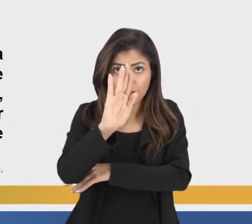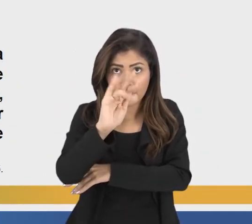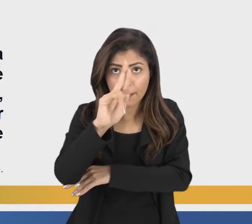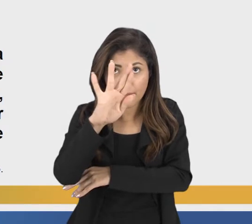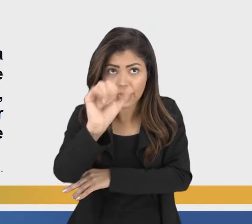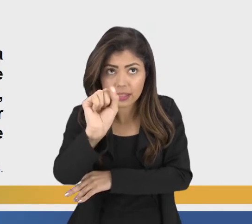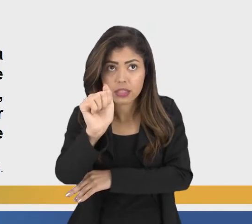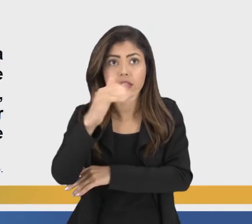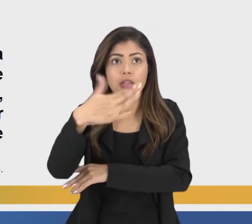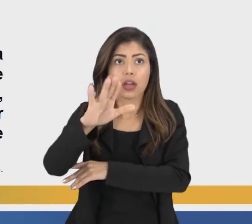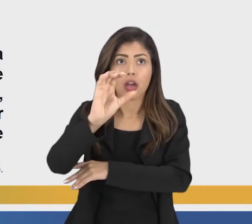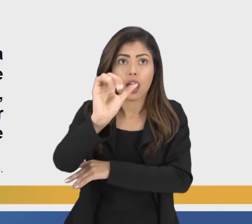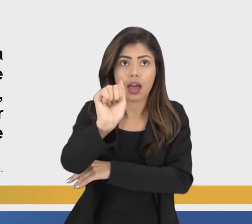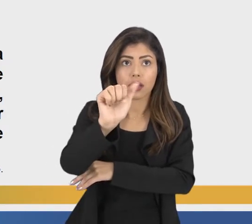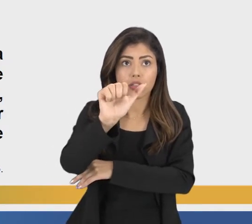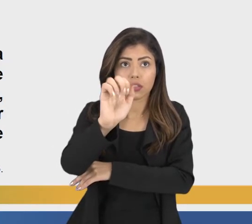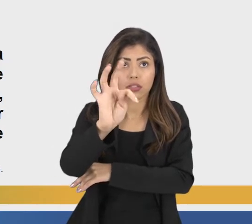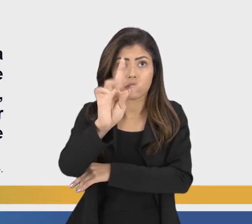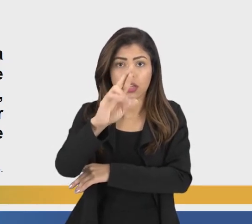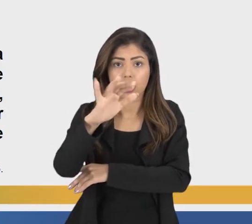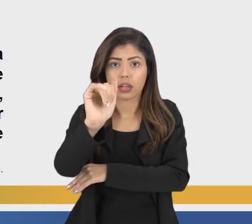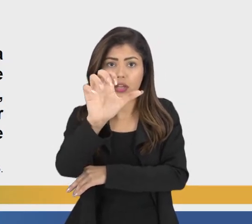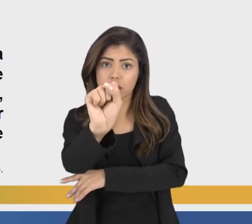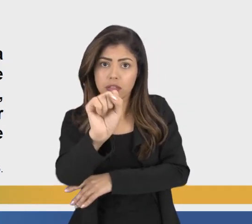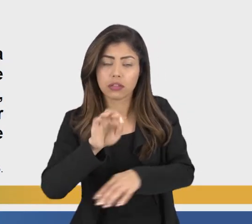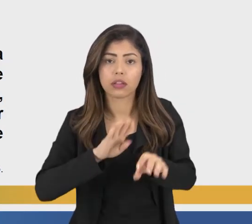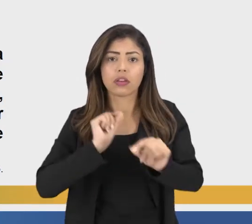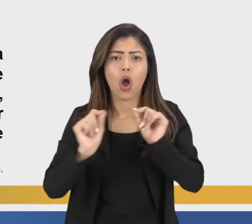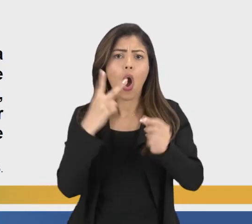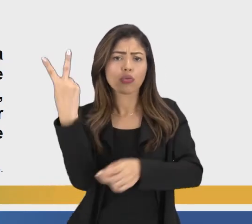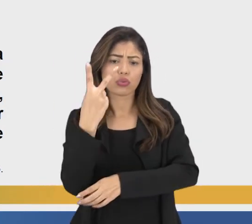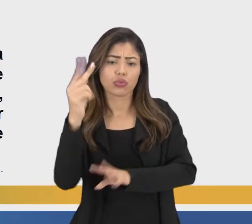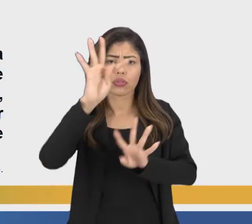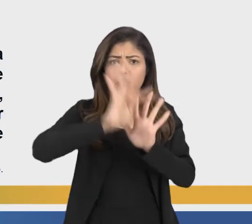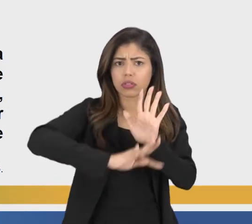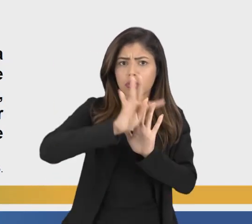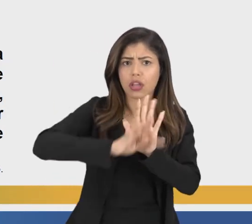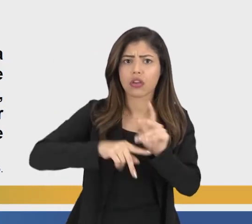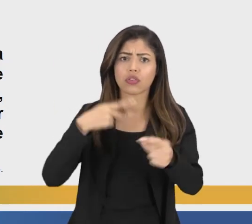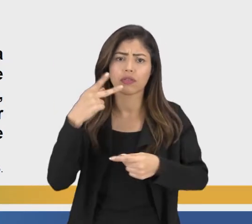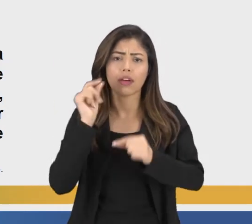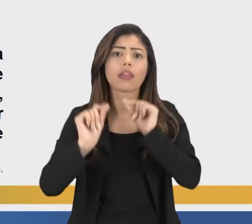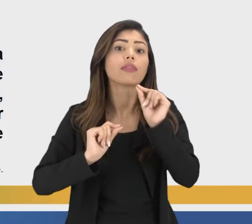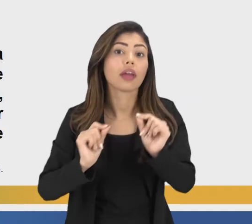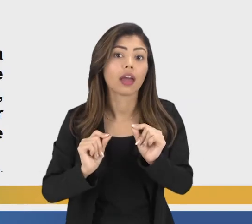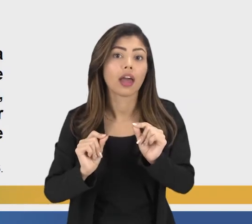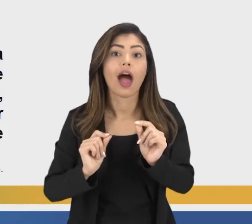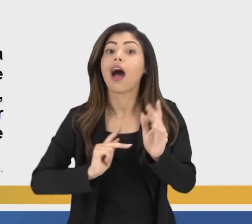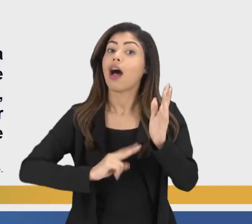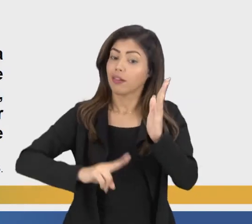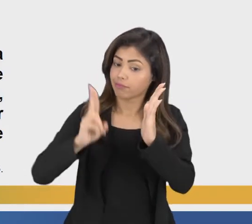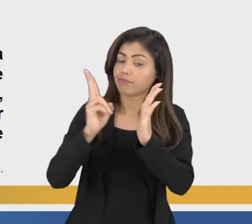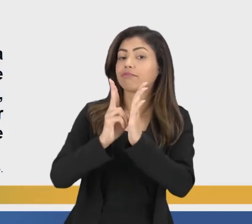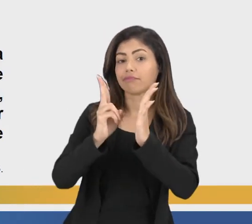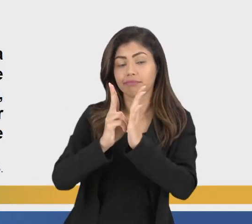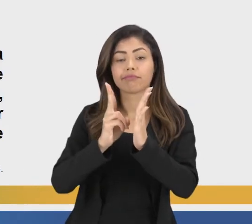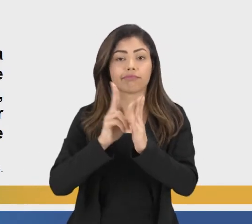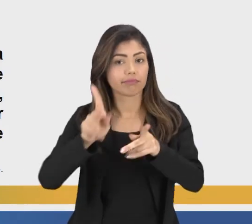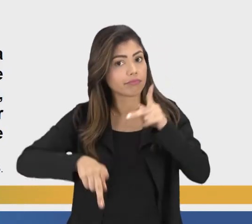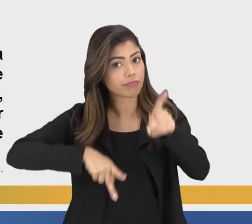os astecas. Percebam, os dois textos, eles estão tratando a respeito do quê? Da população